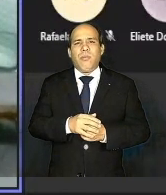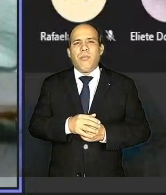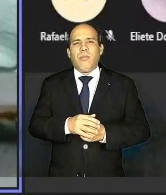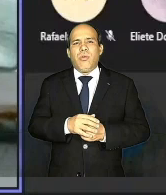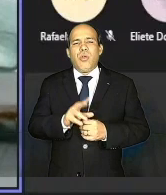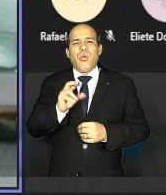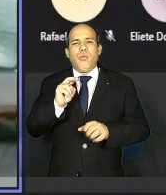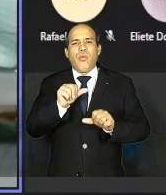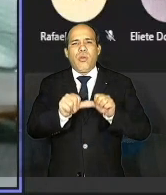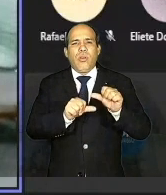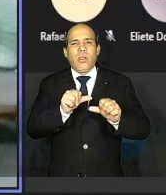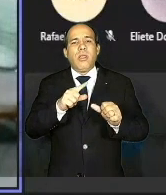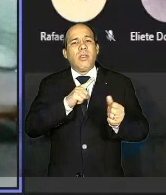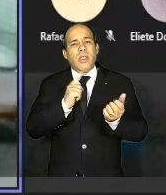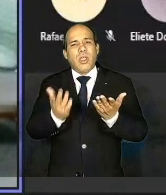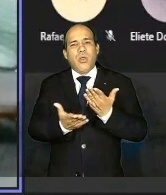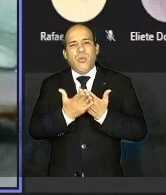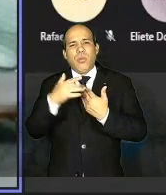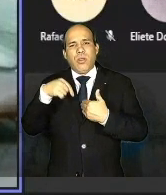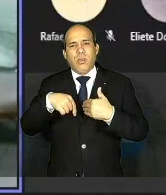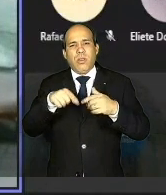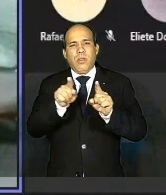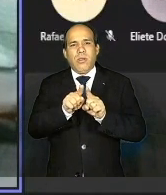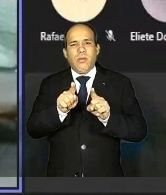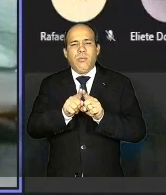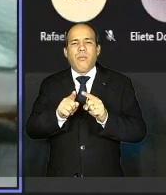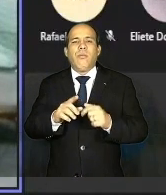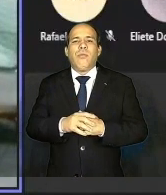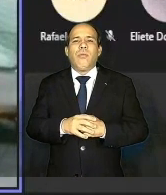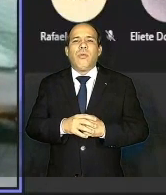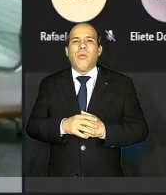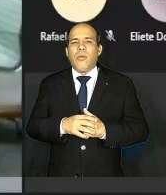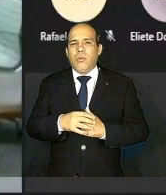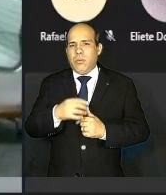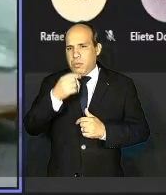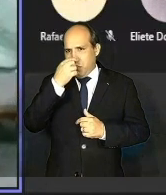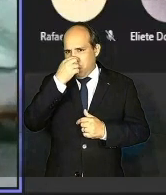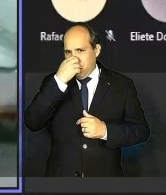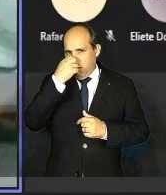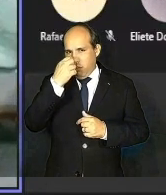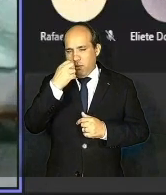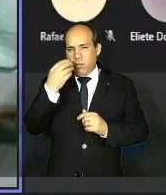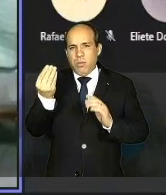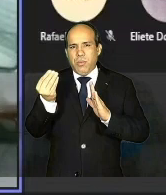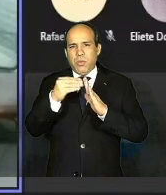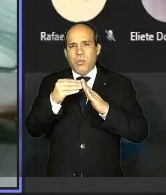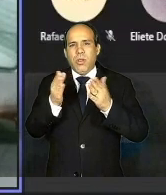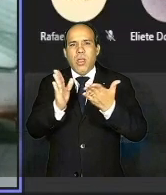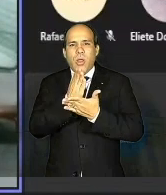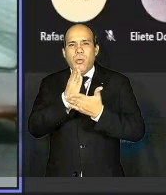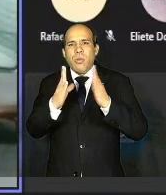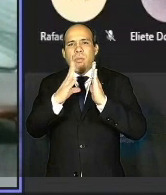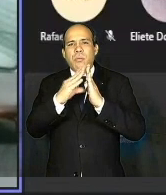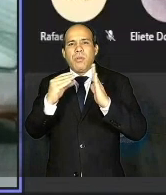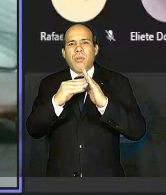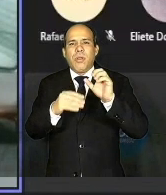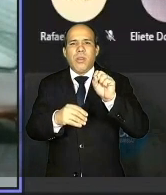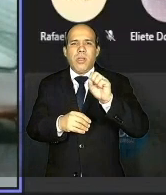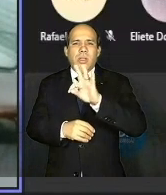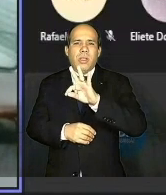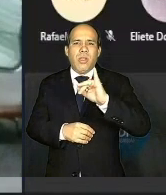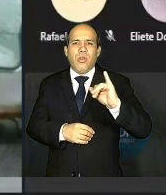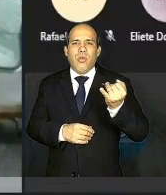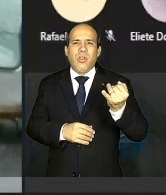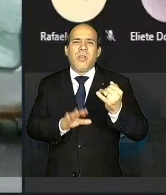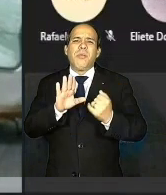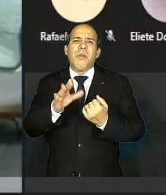senhor relator? Inclusive, tem recurso, eu vou alterar. Tem recurso também aqui, eles invocam alguns paradigmas